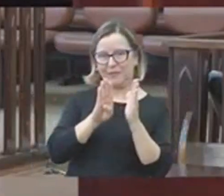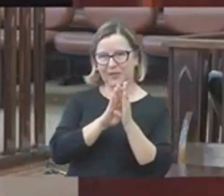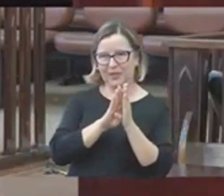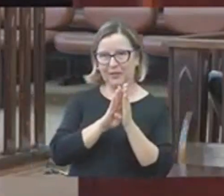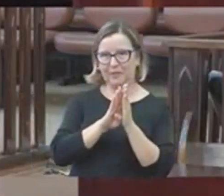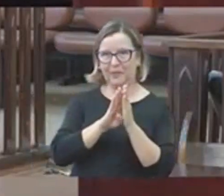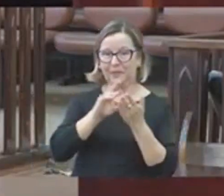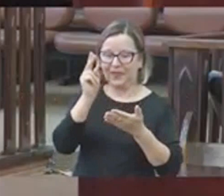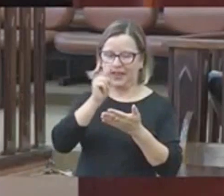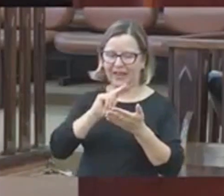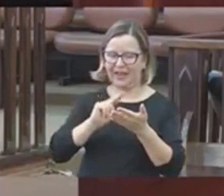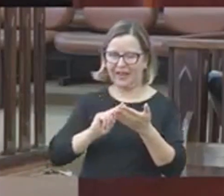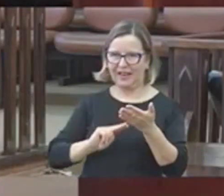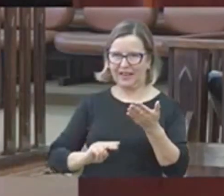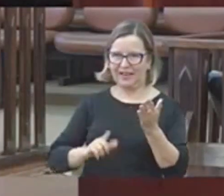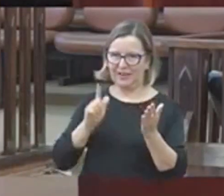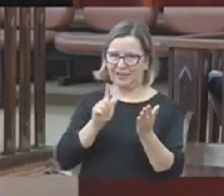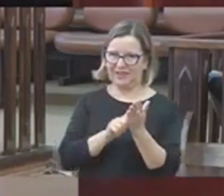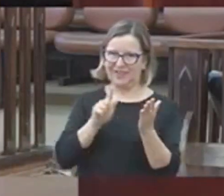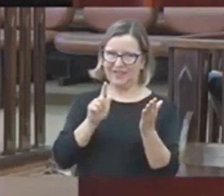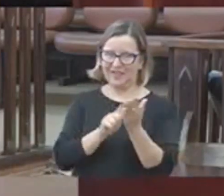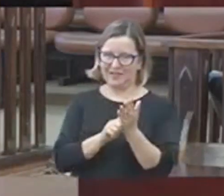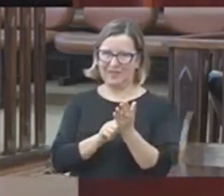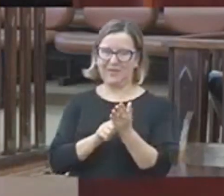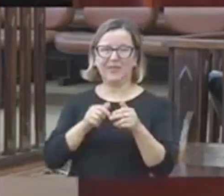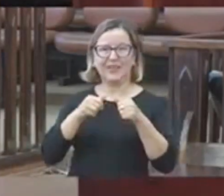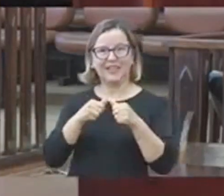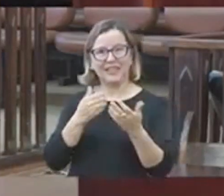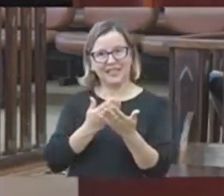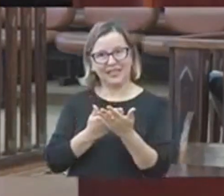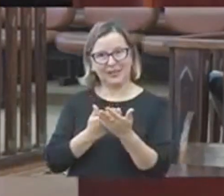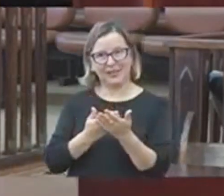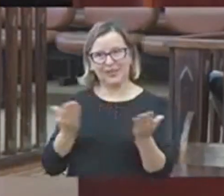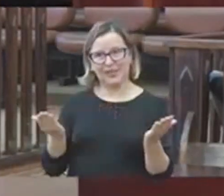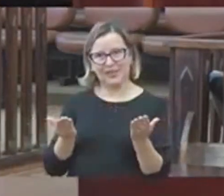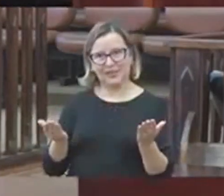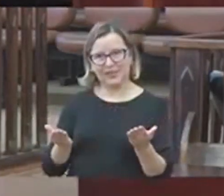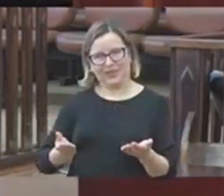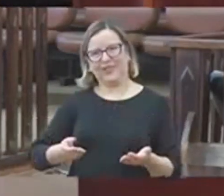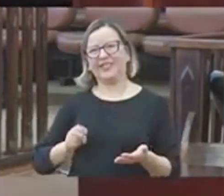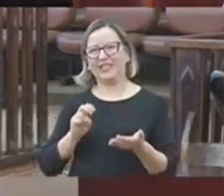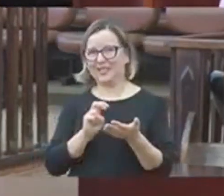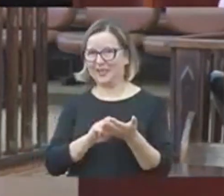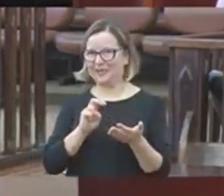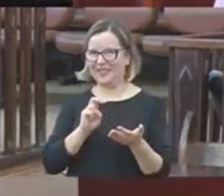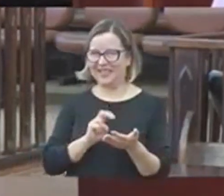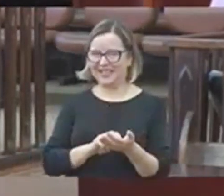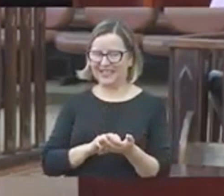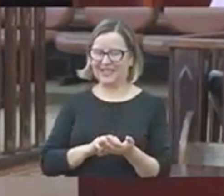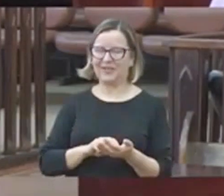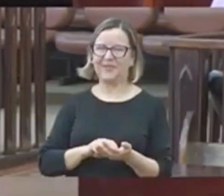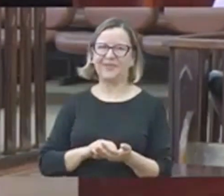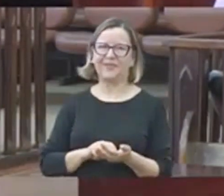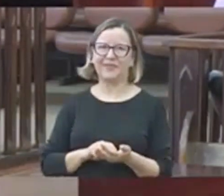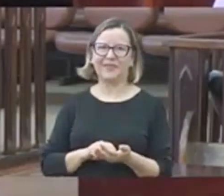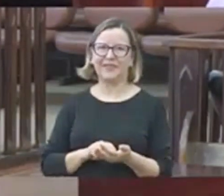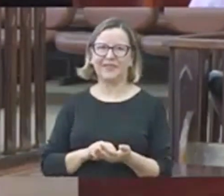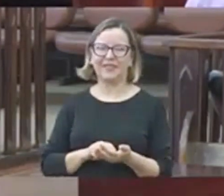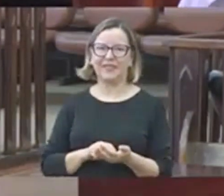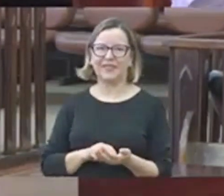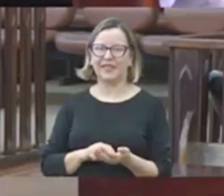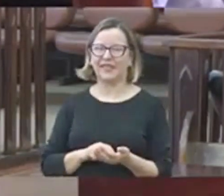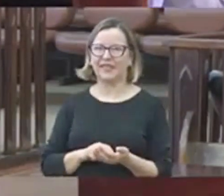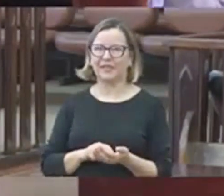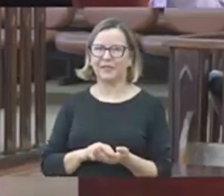acompanhar a esse estudo, tendo acesso aí aonde você abrindo a página da